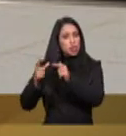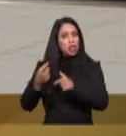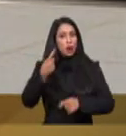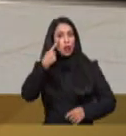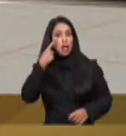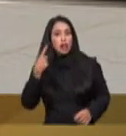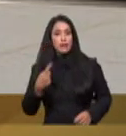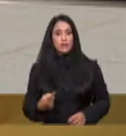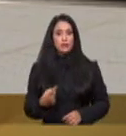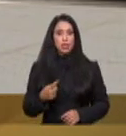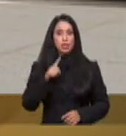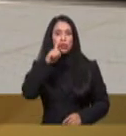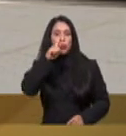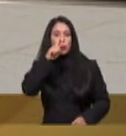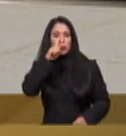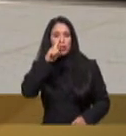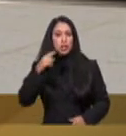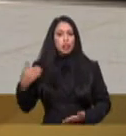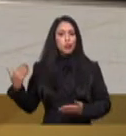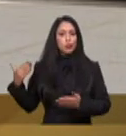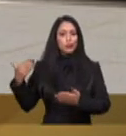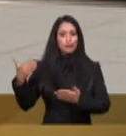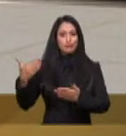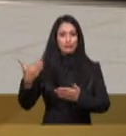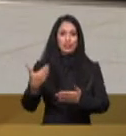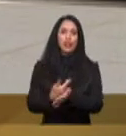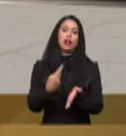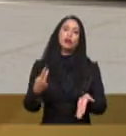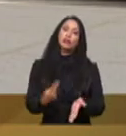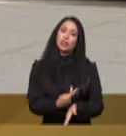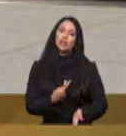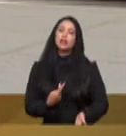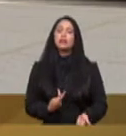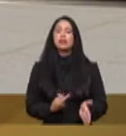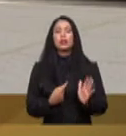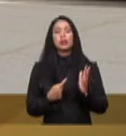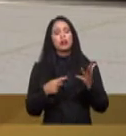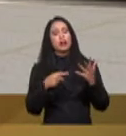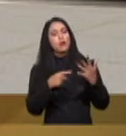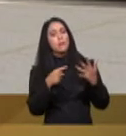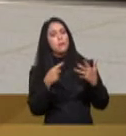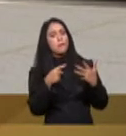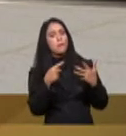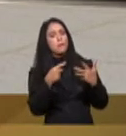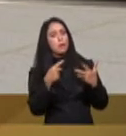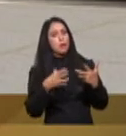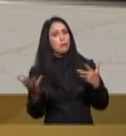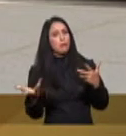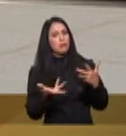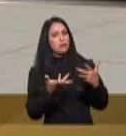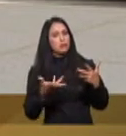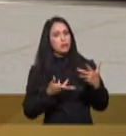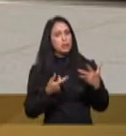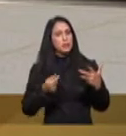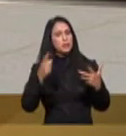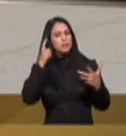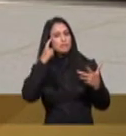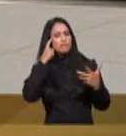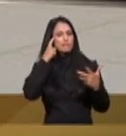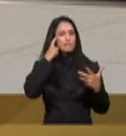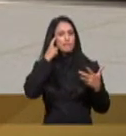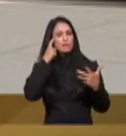os perigos de toda essa trajetória e aporta alguns elementos brilhantes para uma